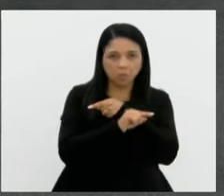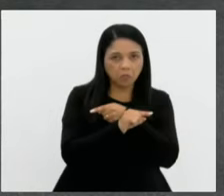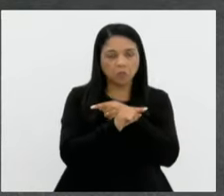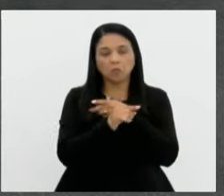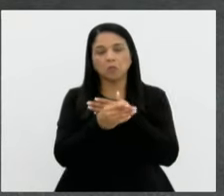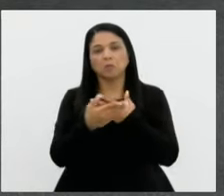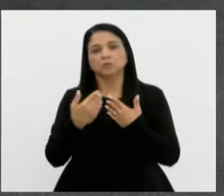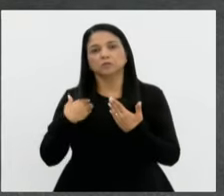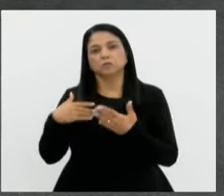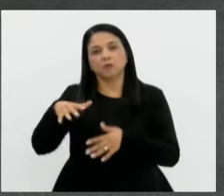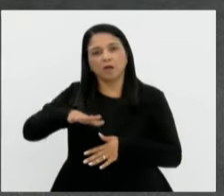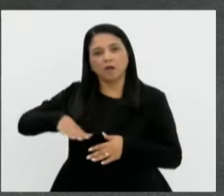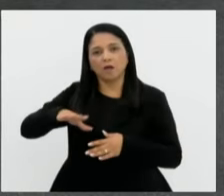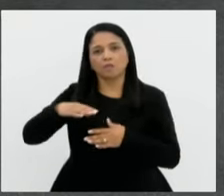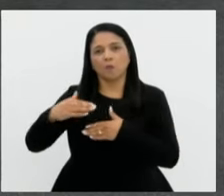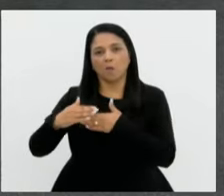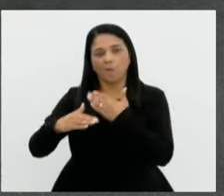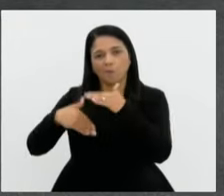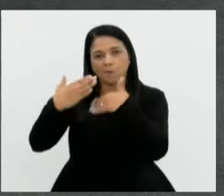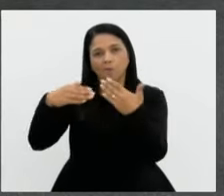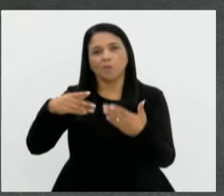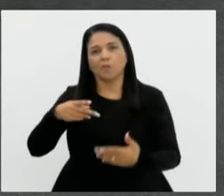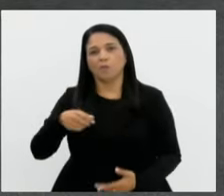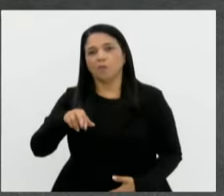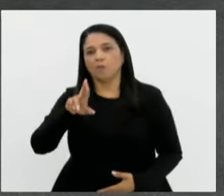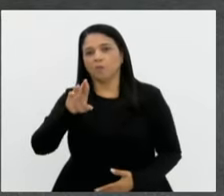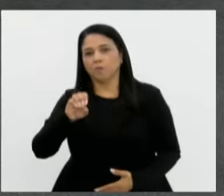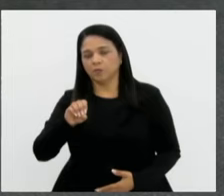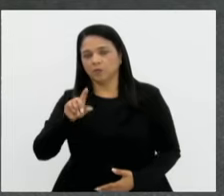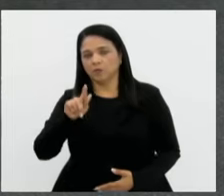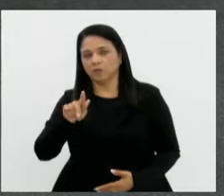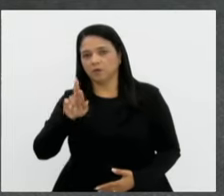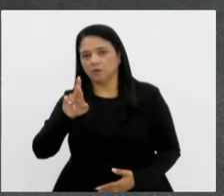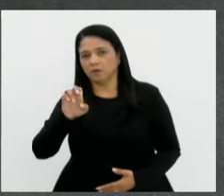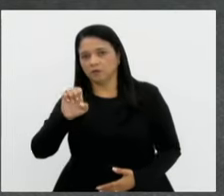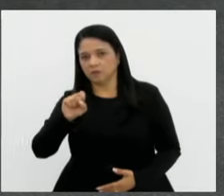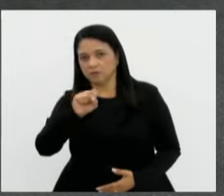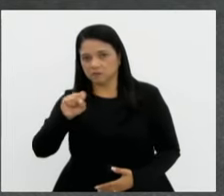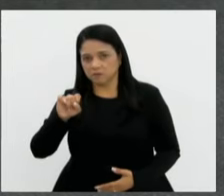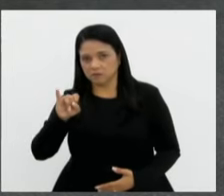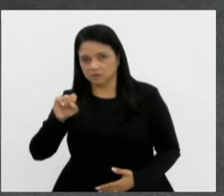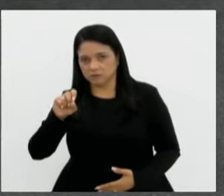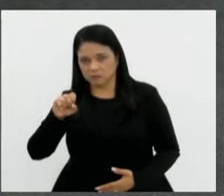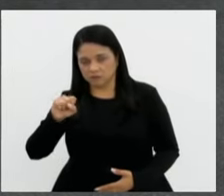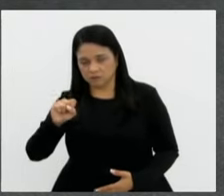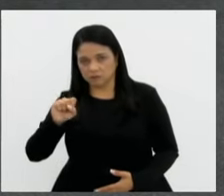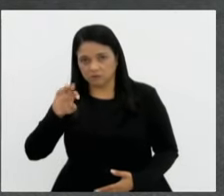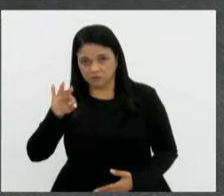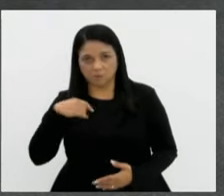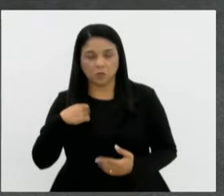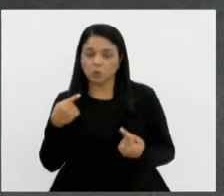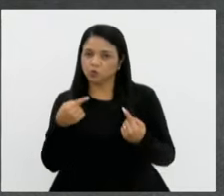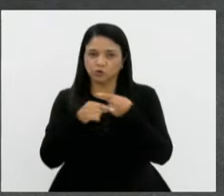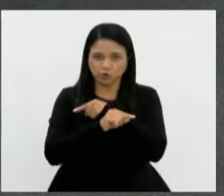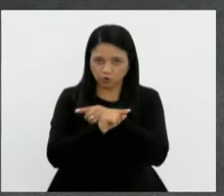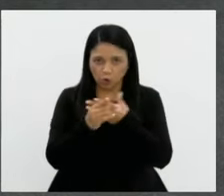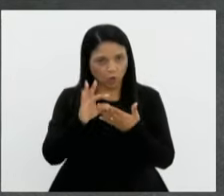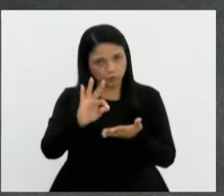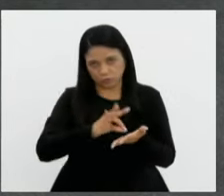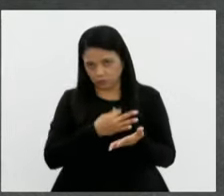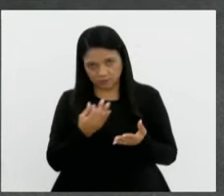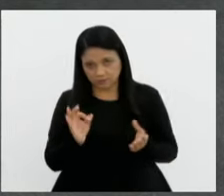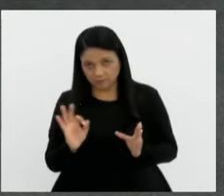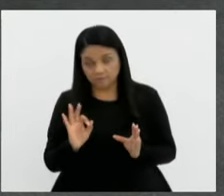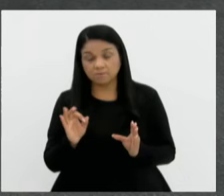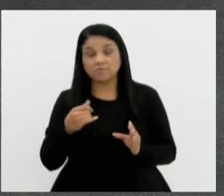campo progressista de apresentar uma emenda, que eu não assinei porque eu discordo dela juridicamente, eu quero dizer que meu posicionamento agora